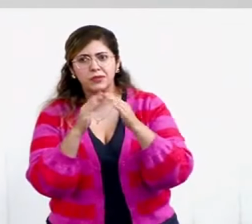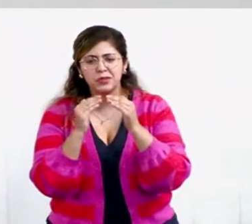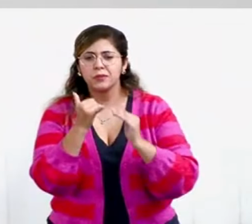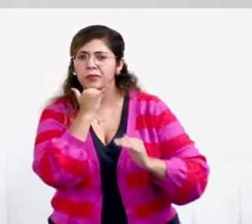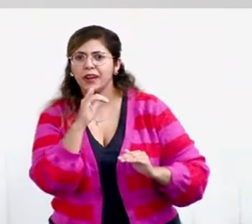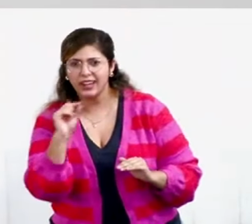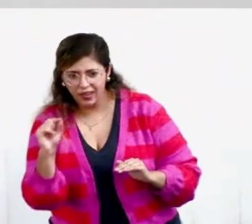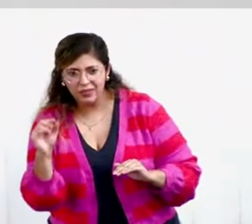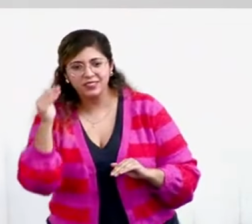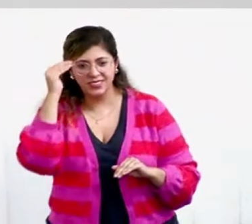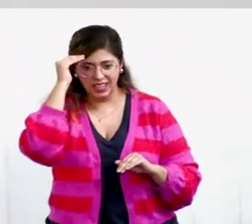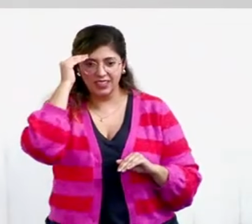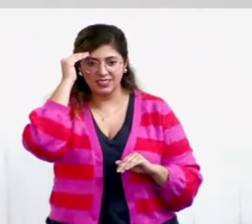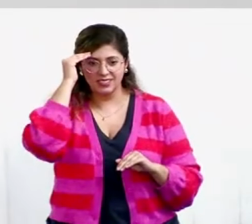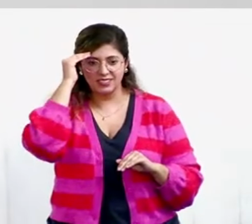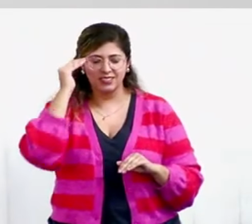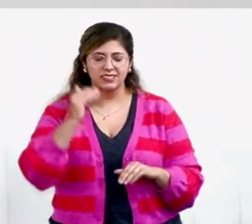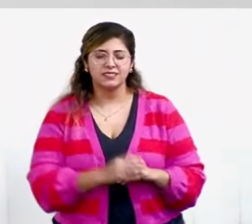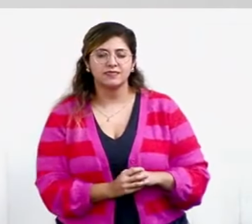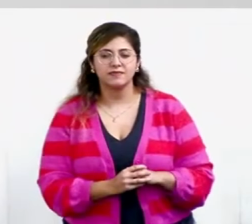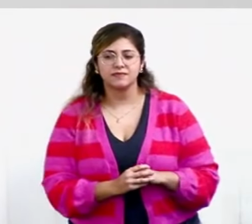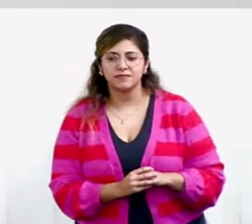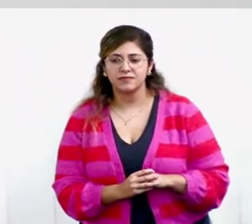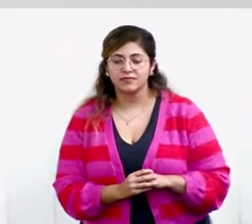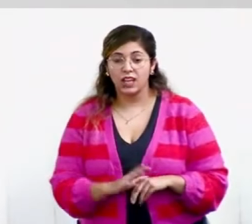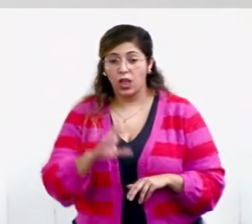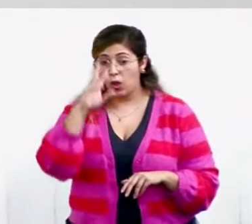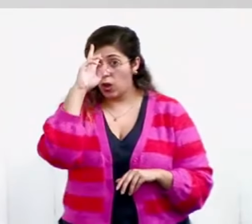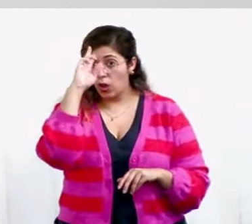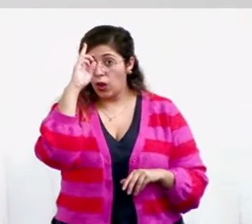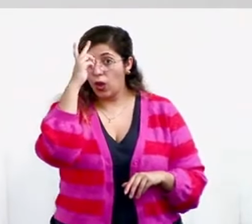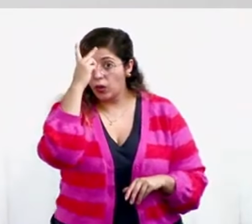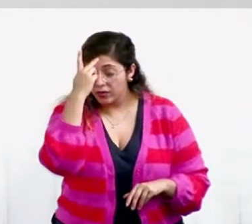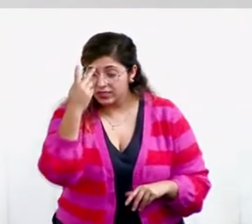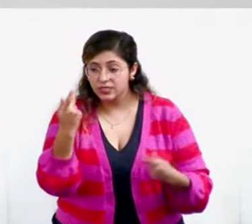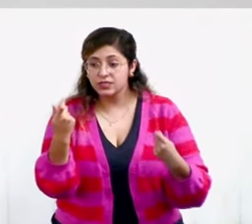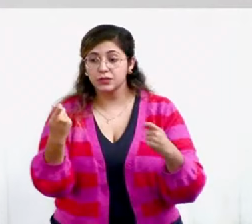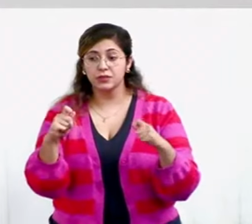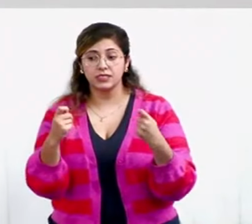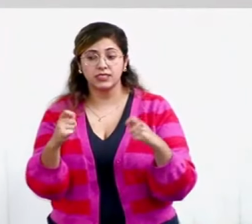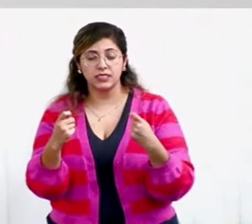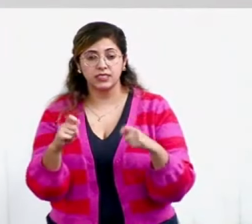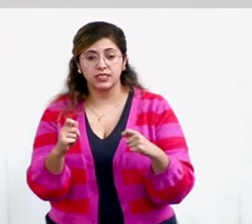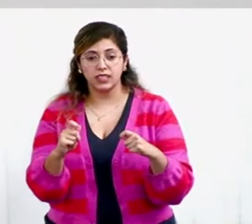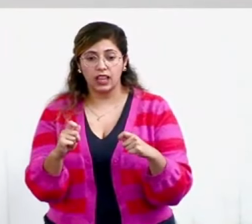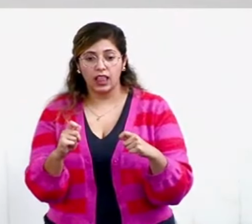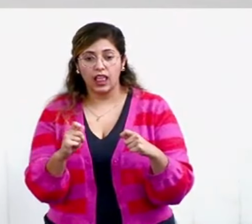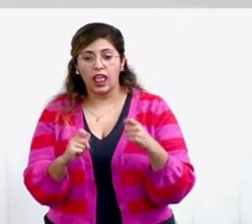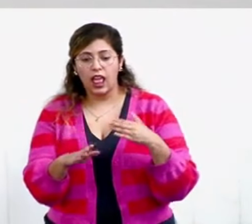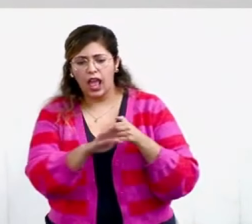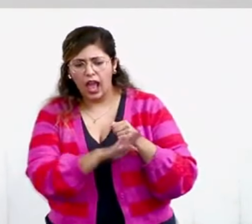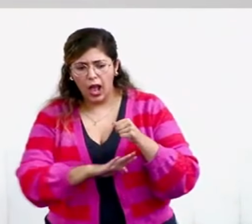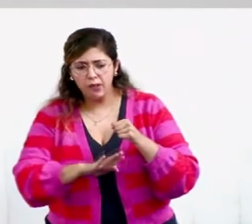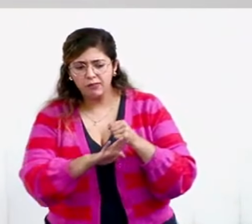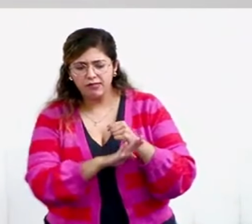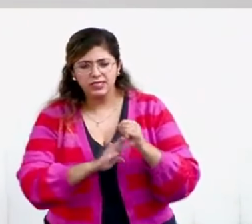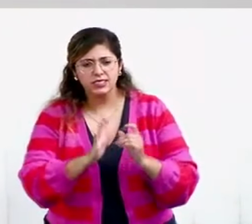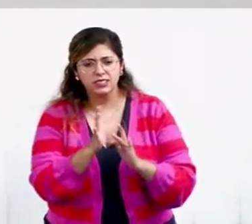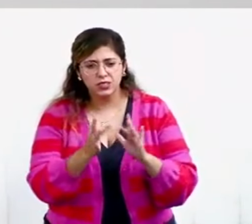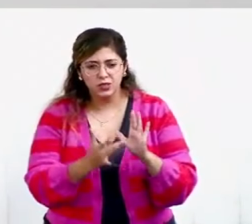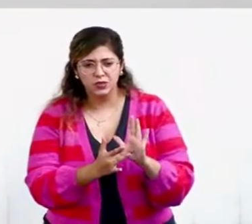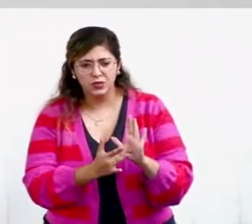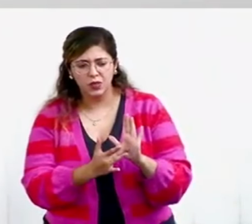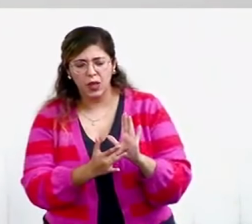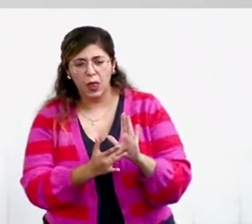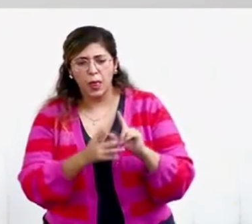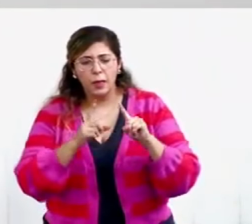então cumprir os seus deveres para com Deus e para com o seu próximo, não porque ele em si mesmo tem qualquer vontade para isso,